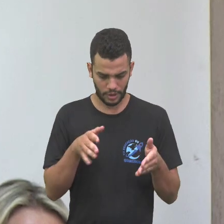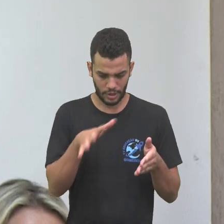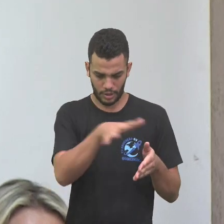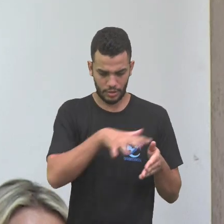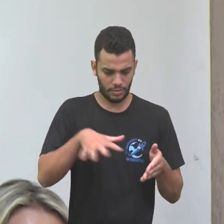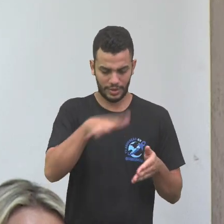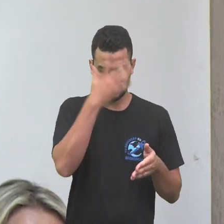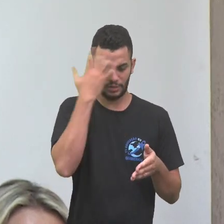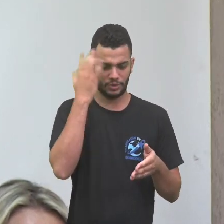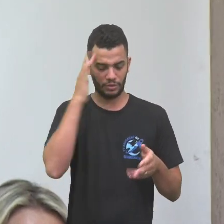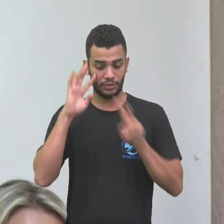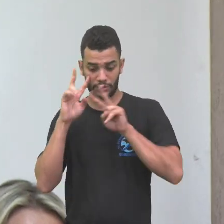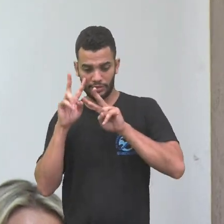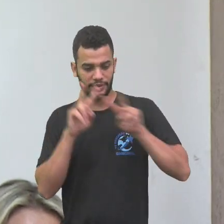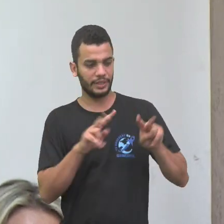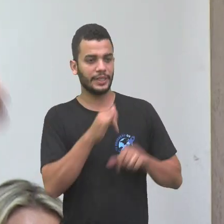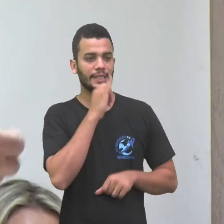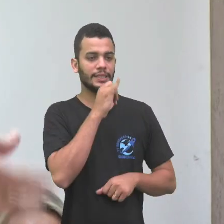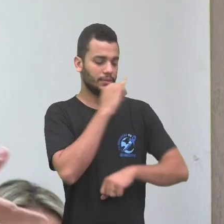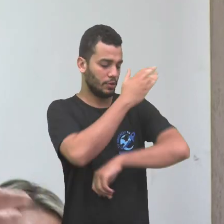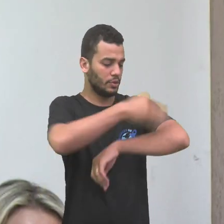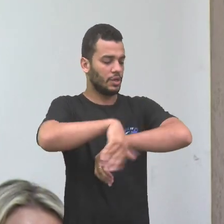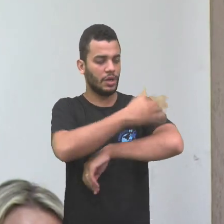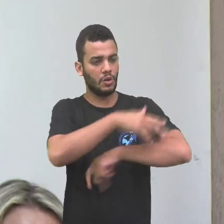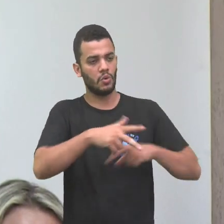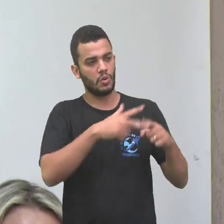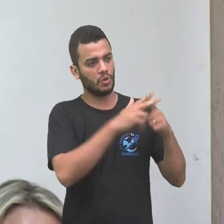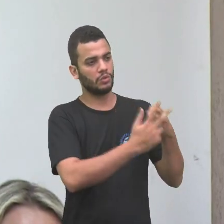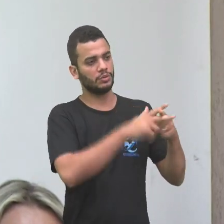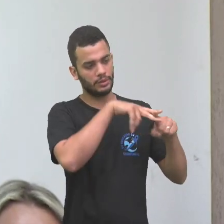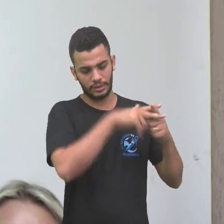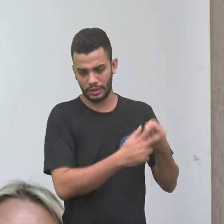construir escola também, mas a educação em si,